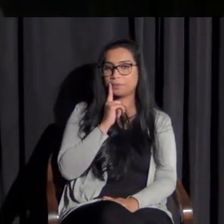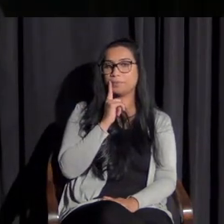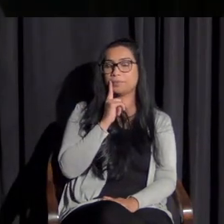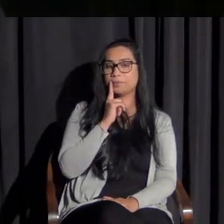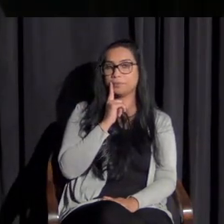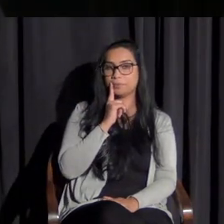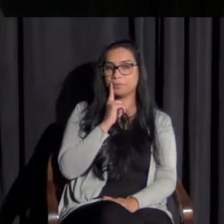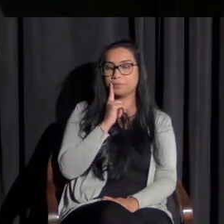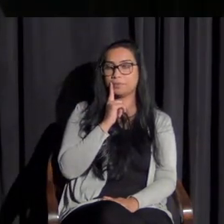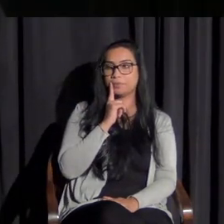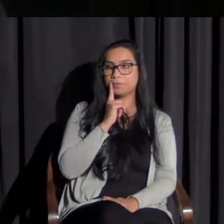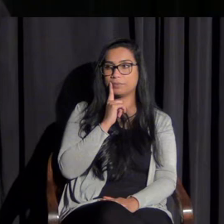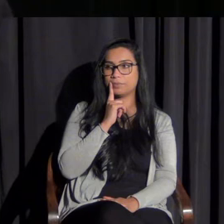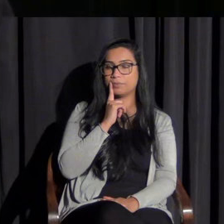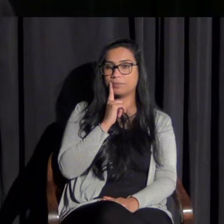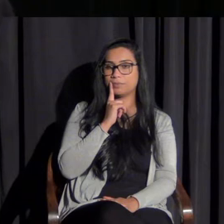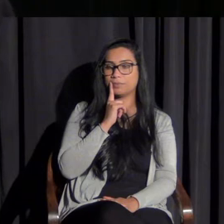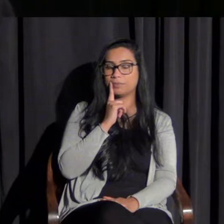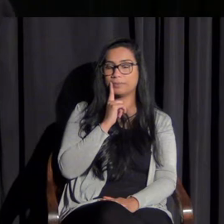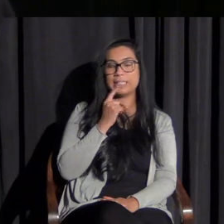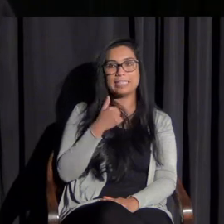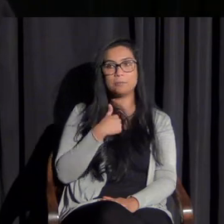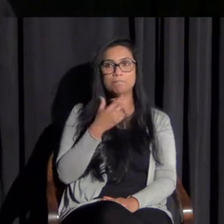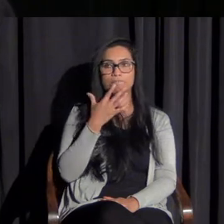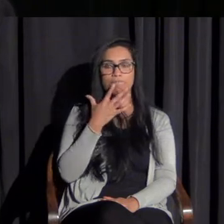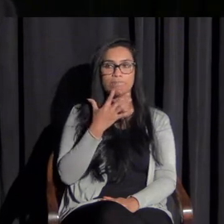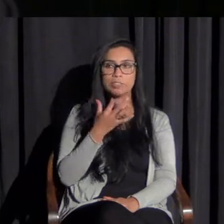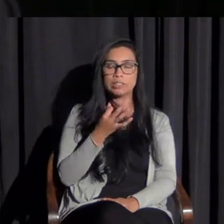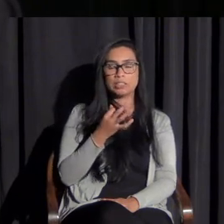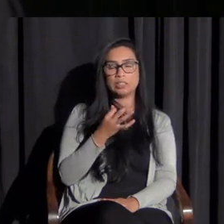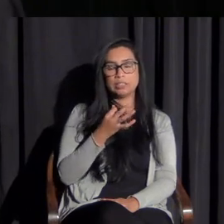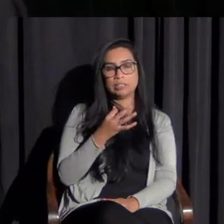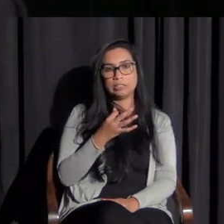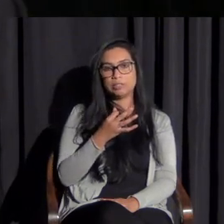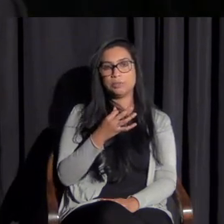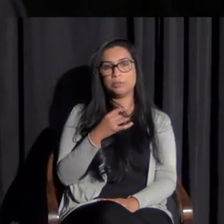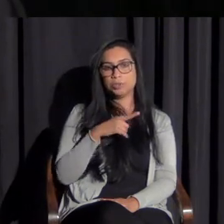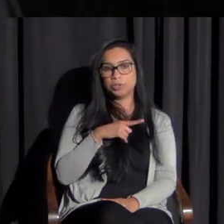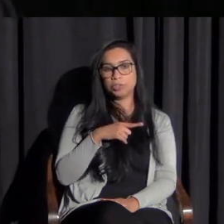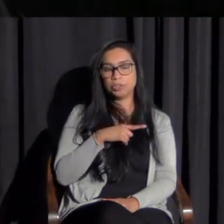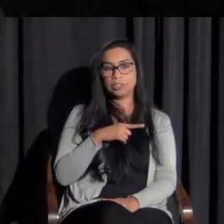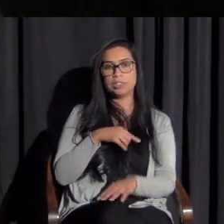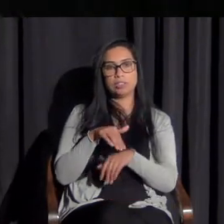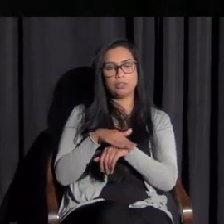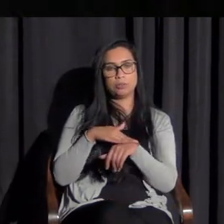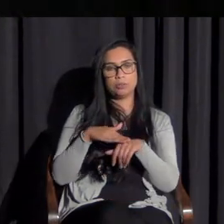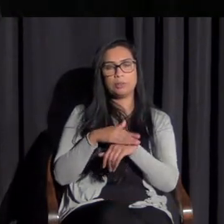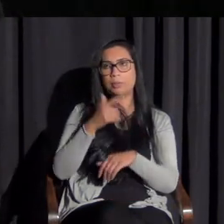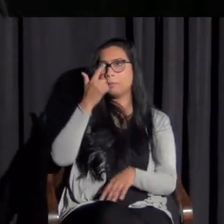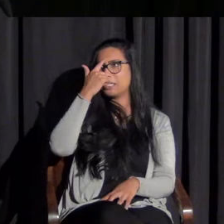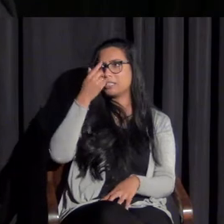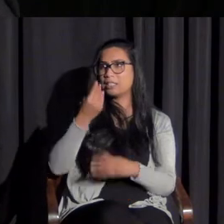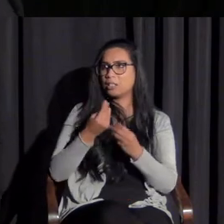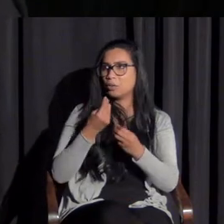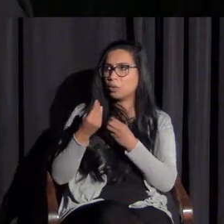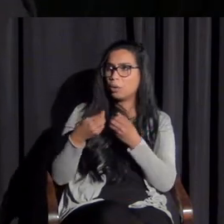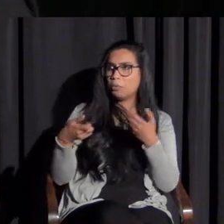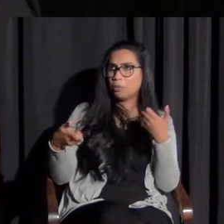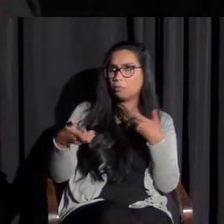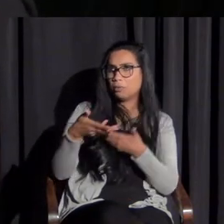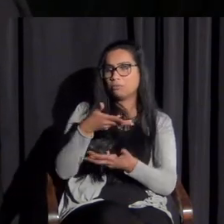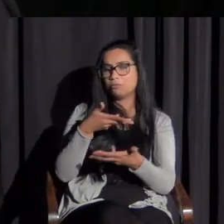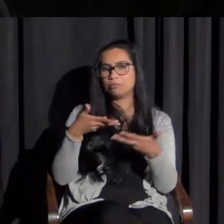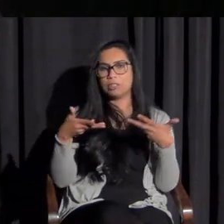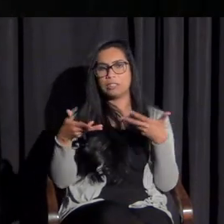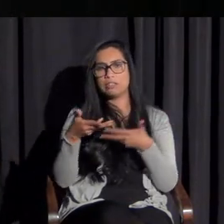me chamava a atenção, né, nessas conversas, ao pensar, enfim, sobre a circulação dessas crianças, ao